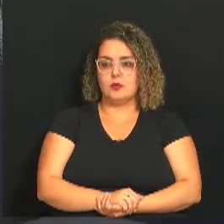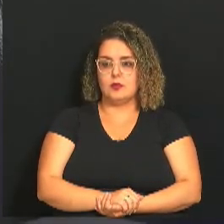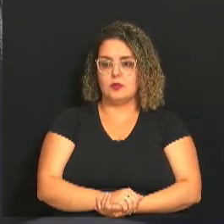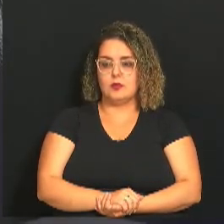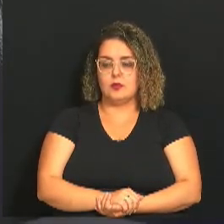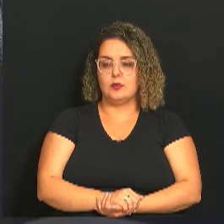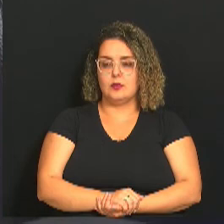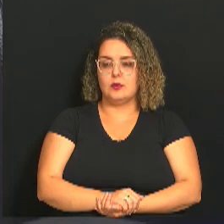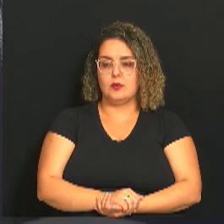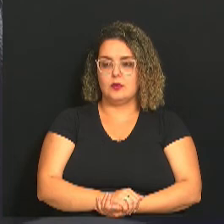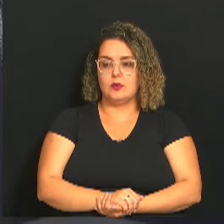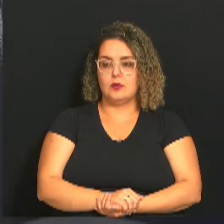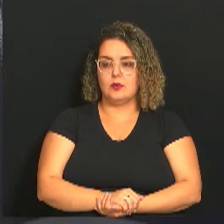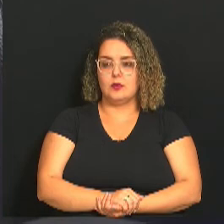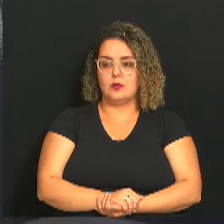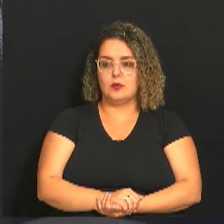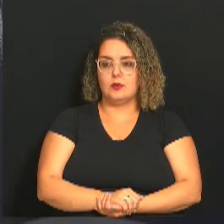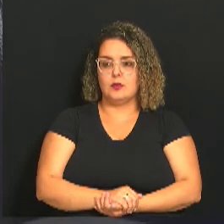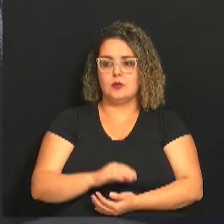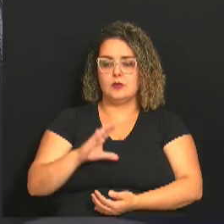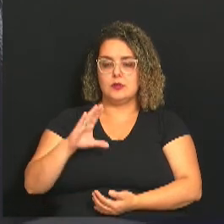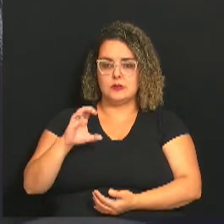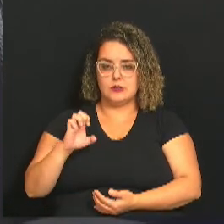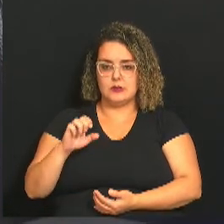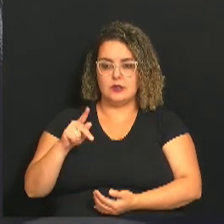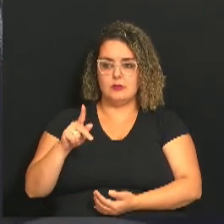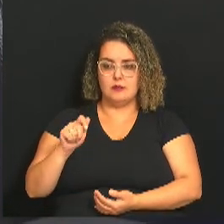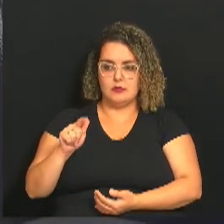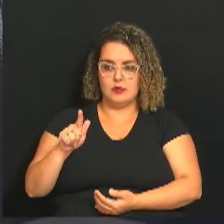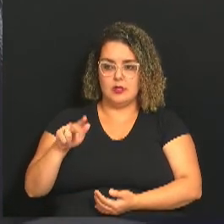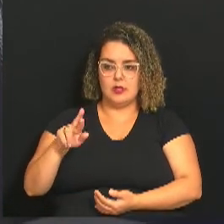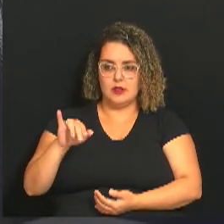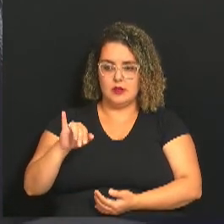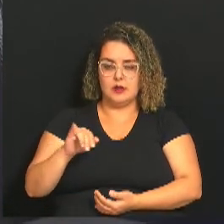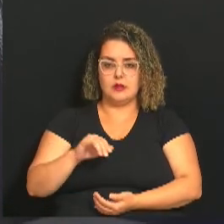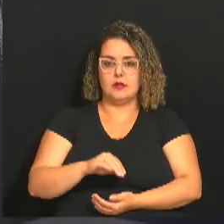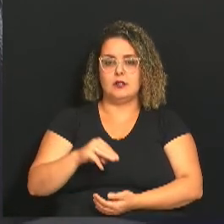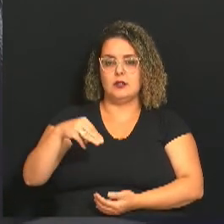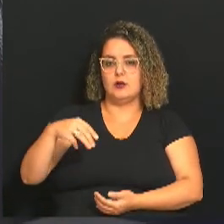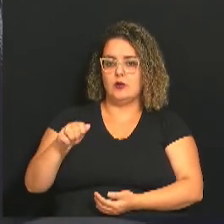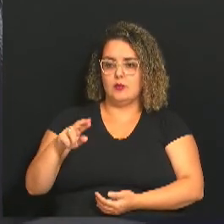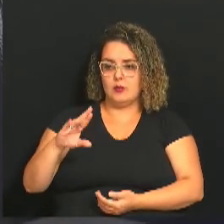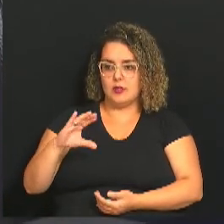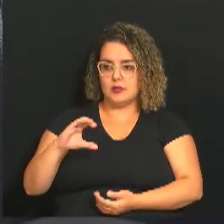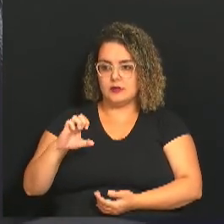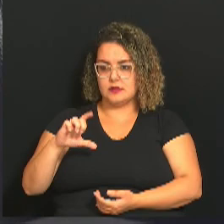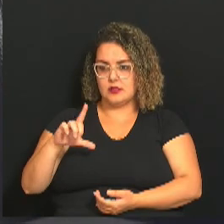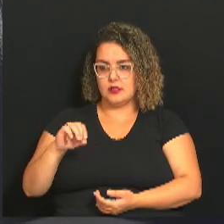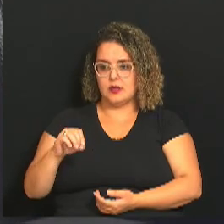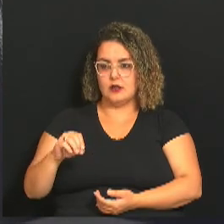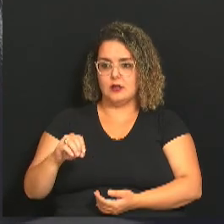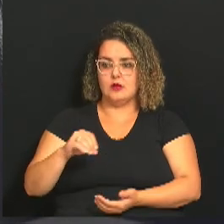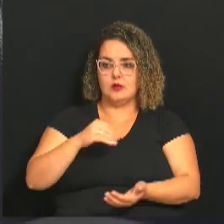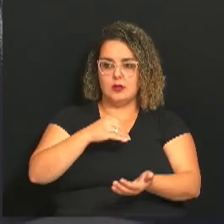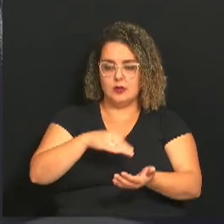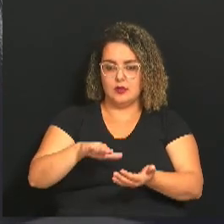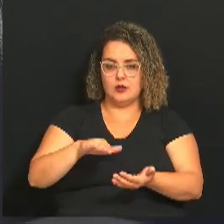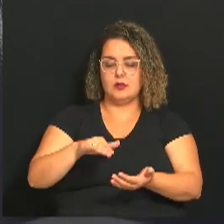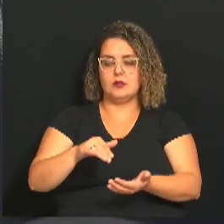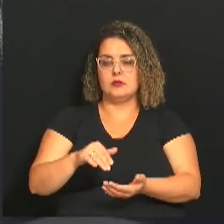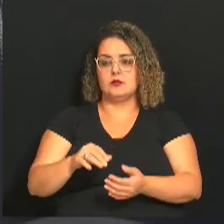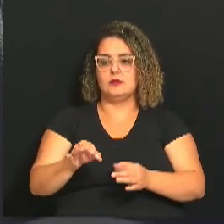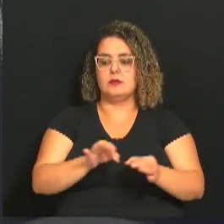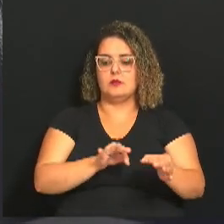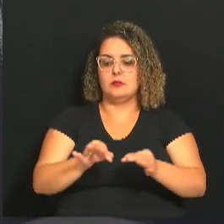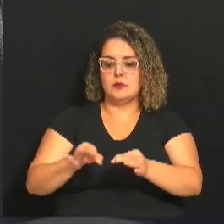Baini, que é do CEPAGRE, da Unicamp, e o Marcelo Duarte, que é assessor da Secretaria Municipal de Planejamento e